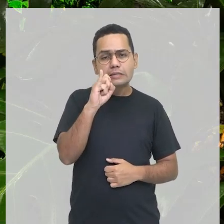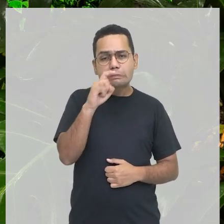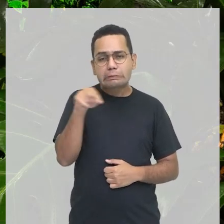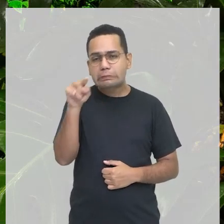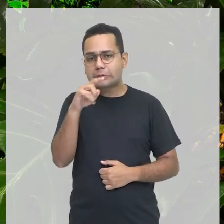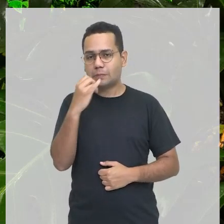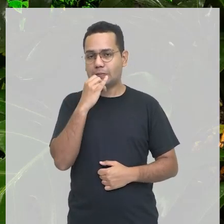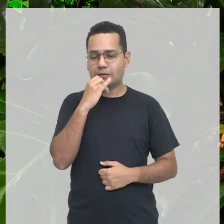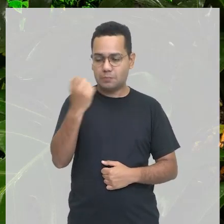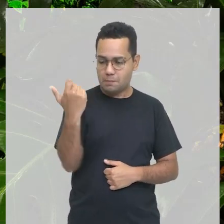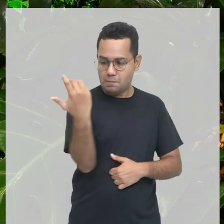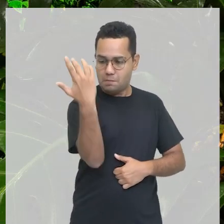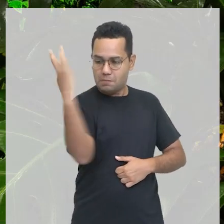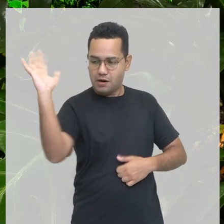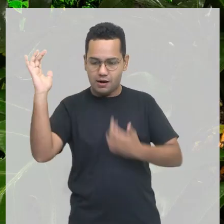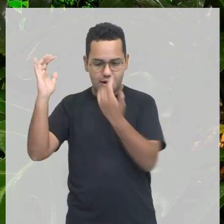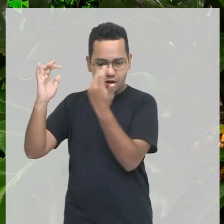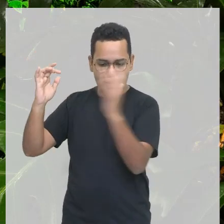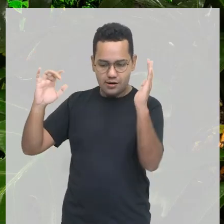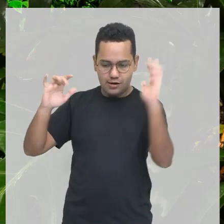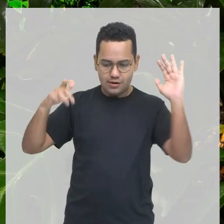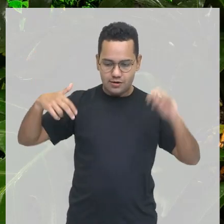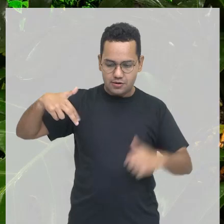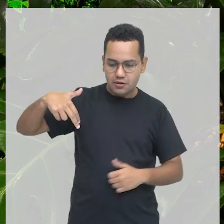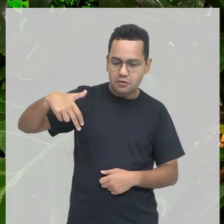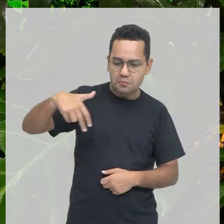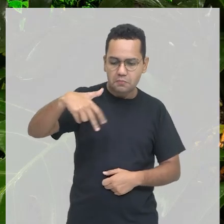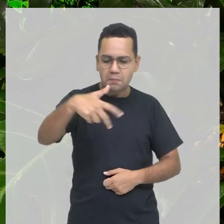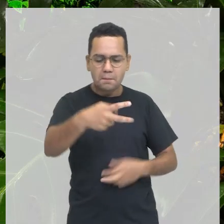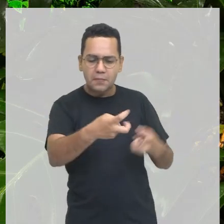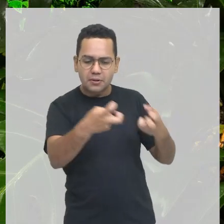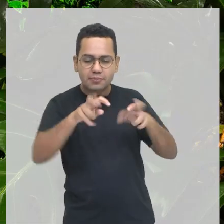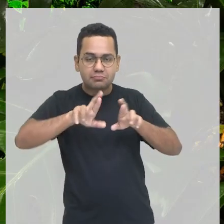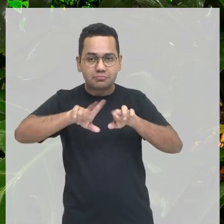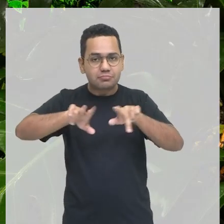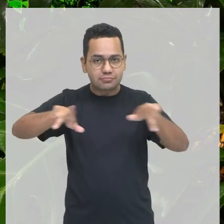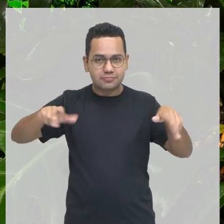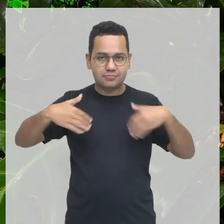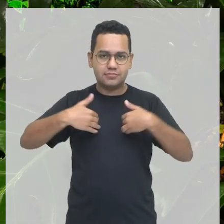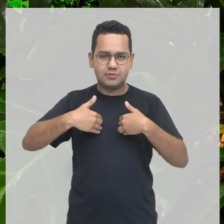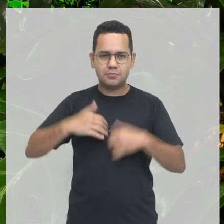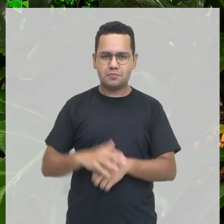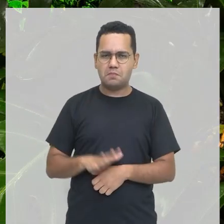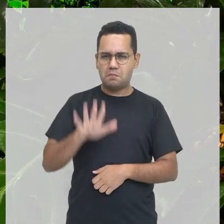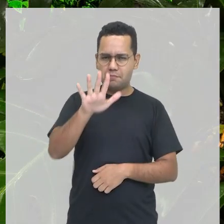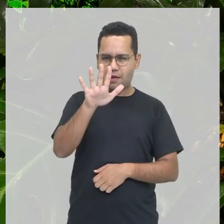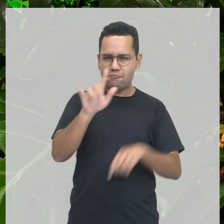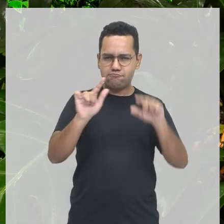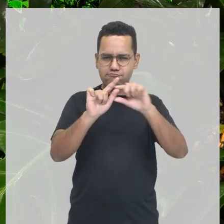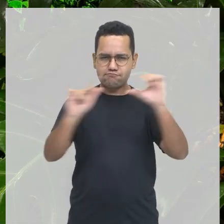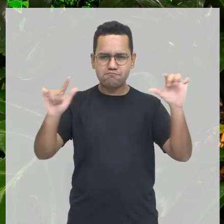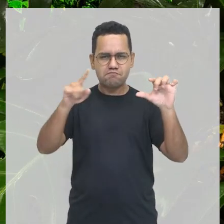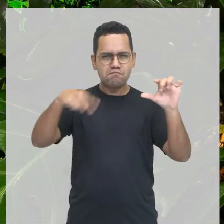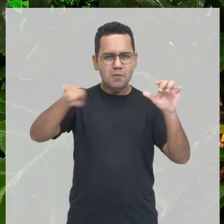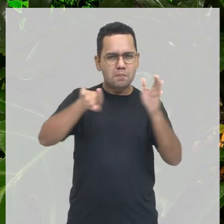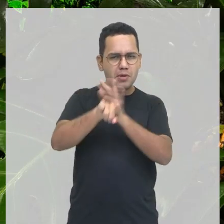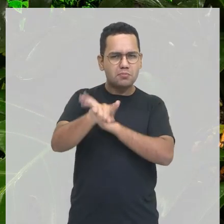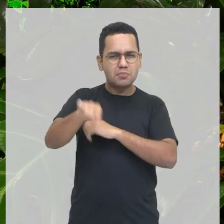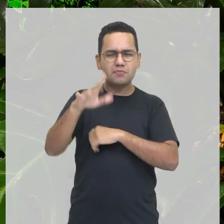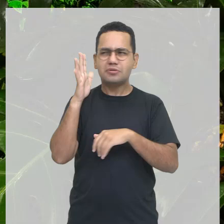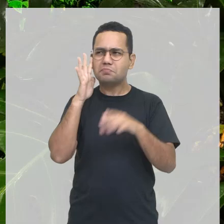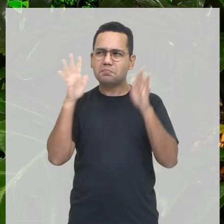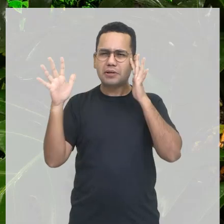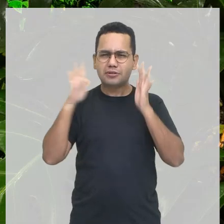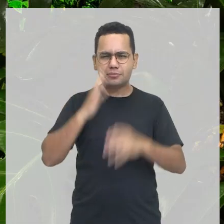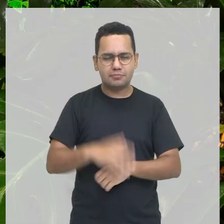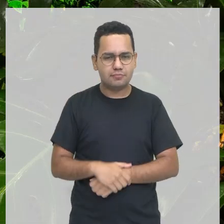um ambiente aí de floresta, você vai encontrar vários animais. E aí eu tenho uma pergunta aí para vocês, como é a